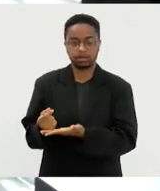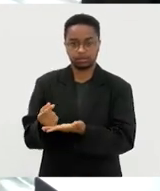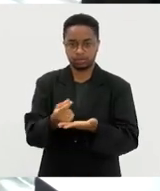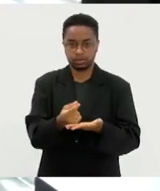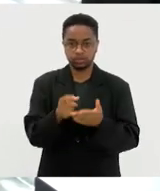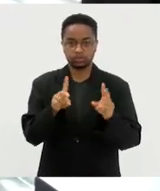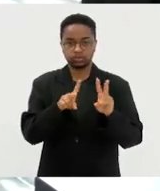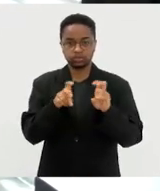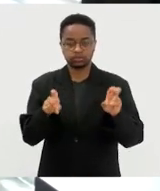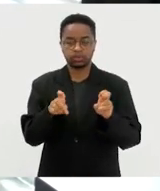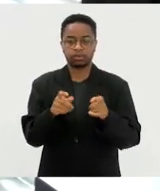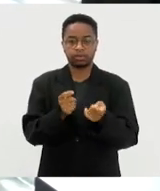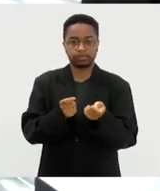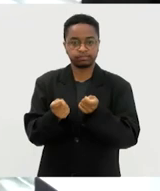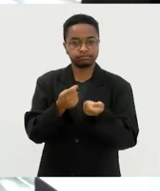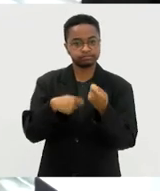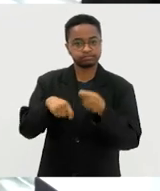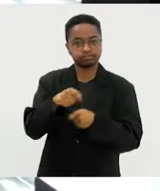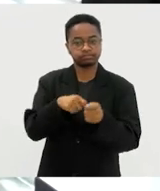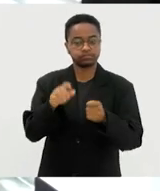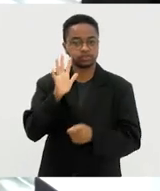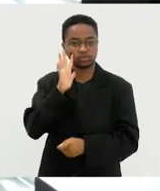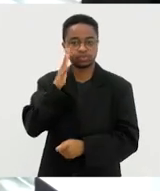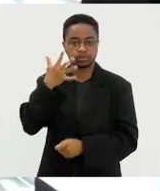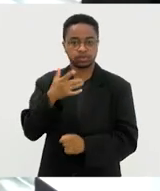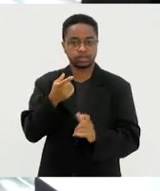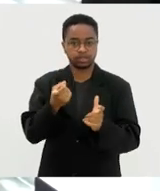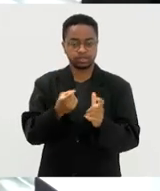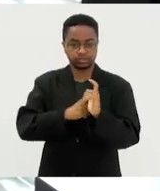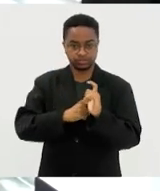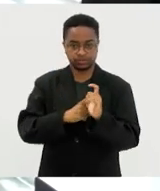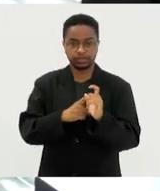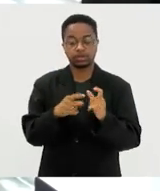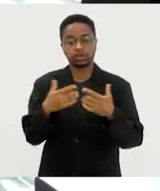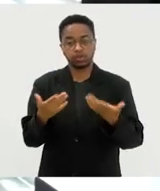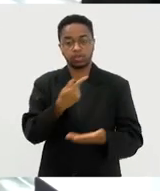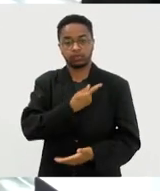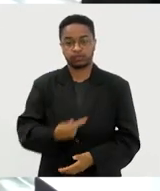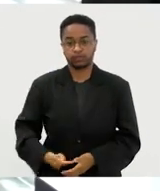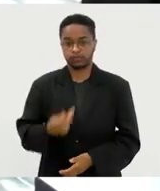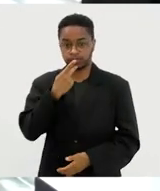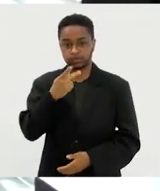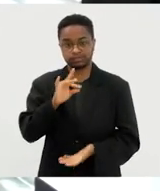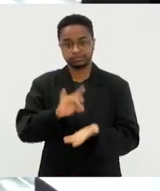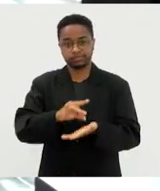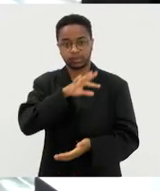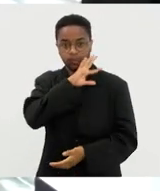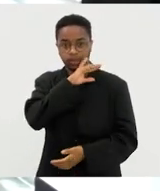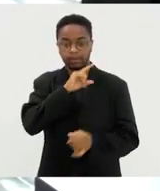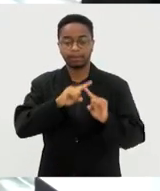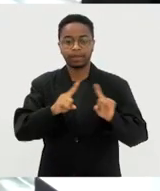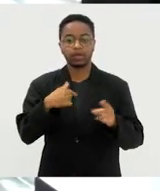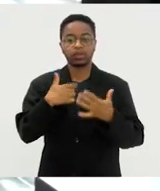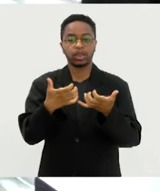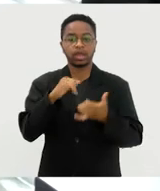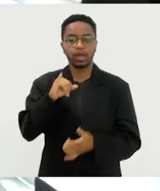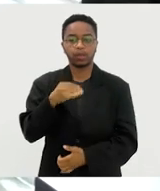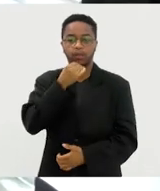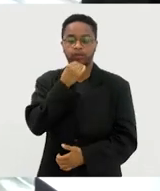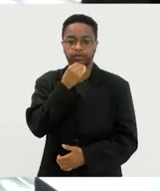possível renegociação dessas condições da dívida. O governador disse que foi muito ruim, mas eu queria aproveitar a